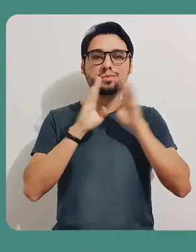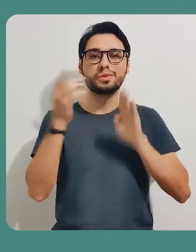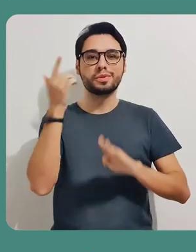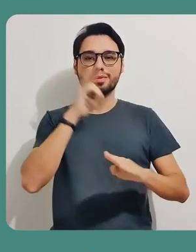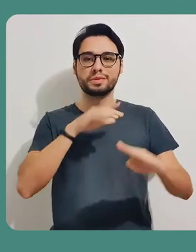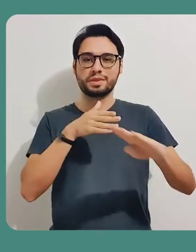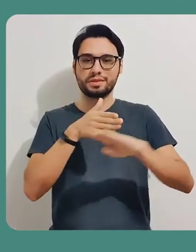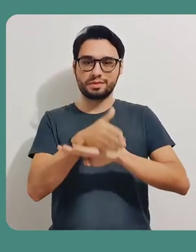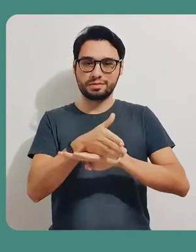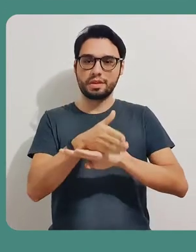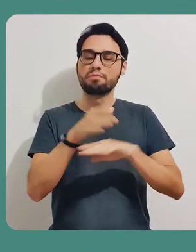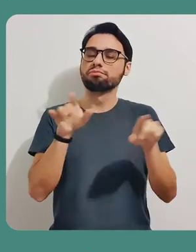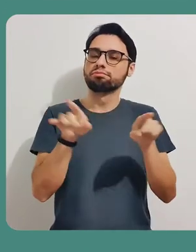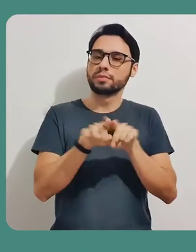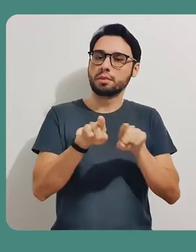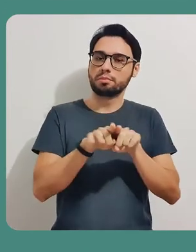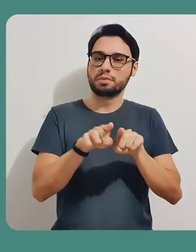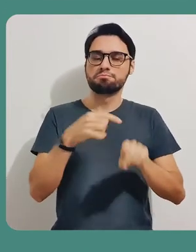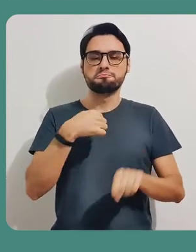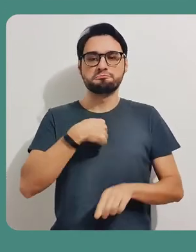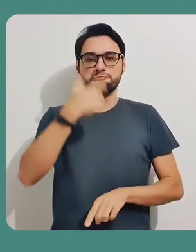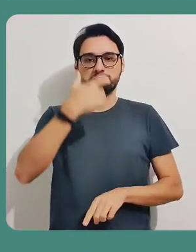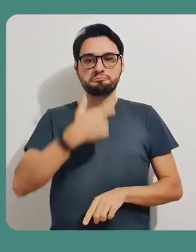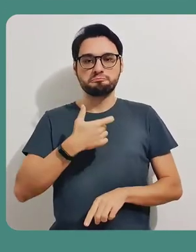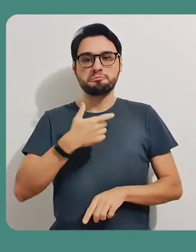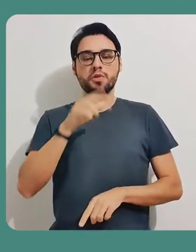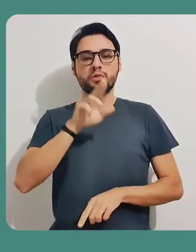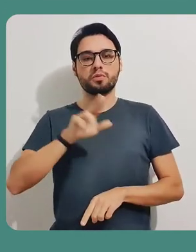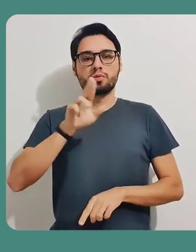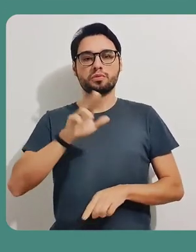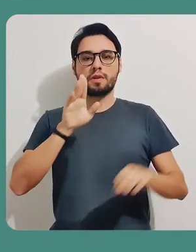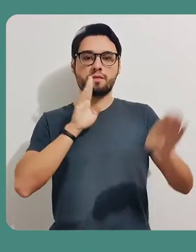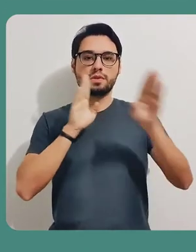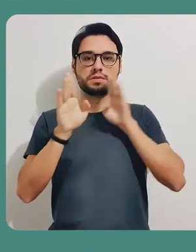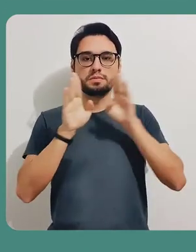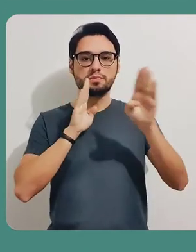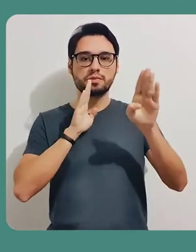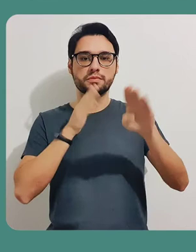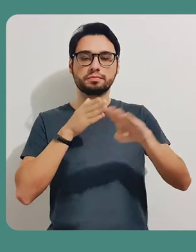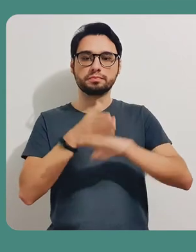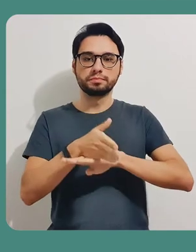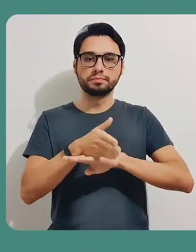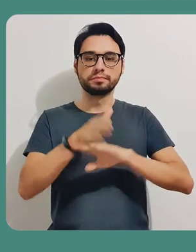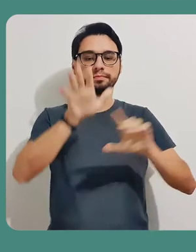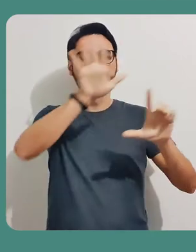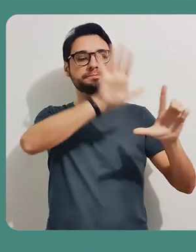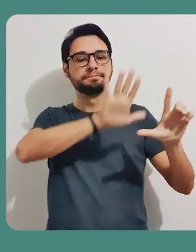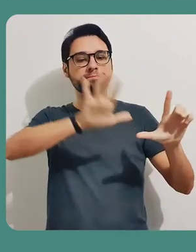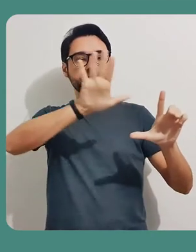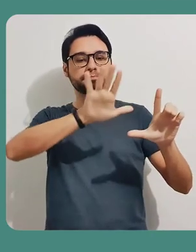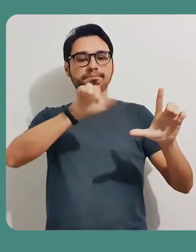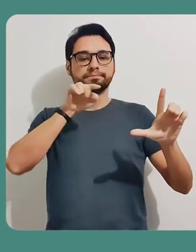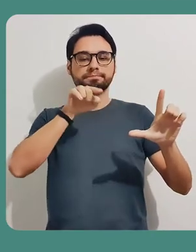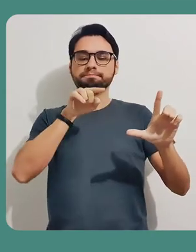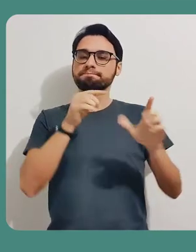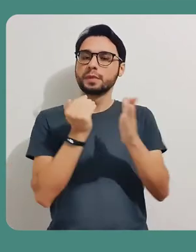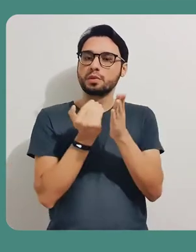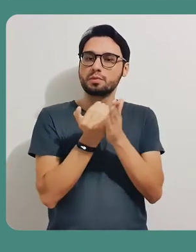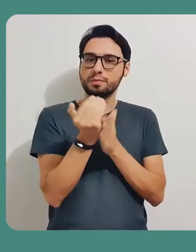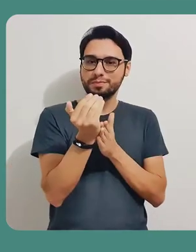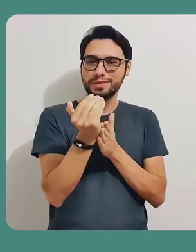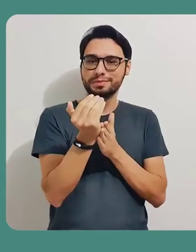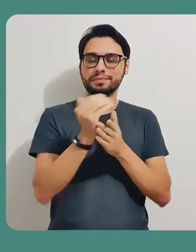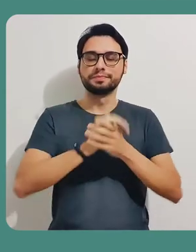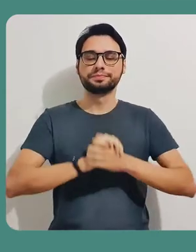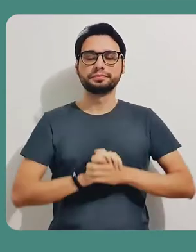ou utilizar o google ou facebook como acesso dinâmico aos serviços eu vou utilizar o facebook e